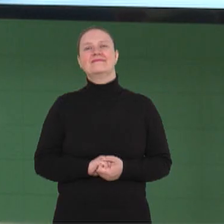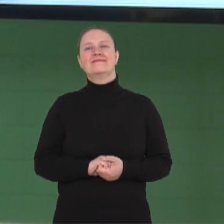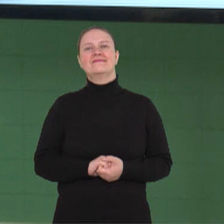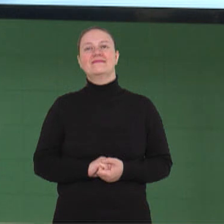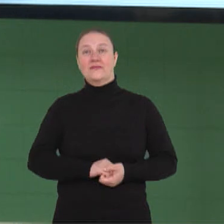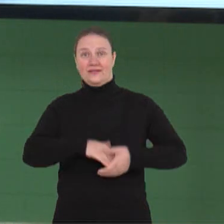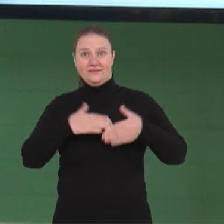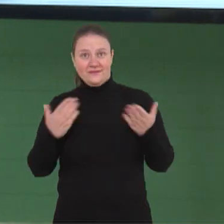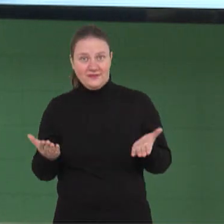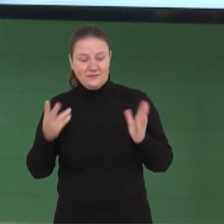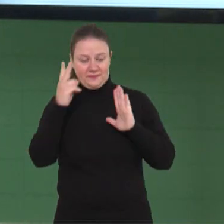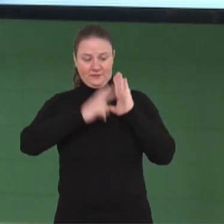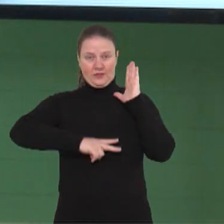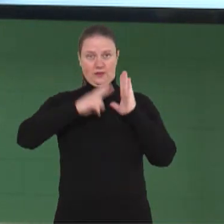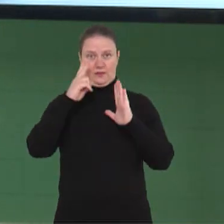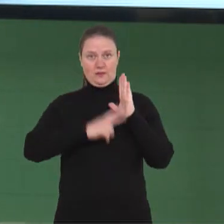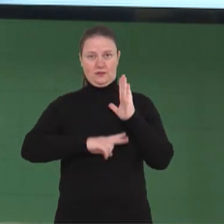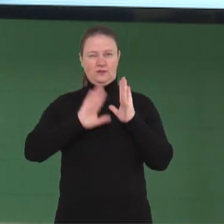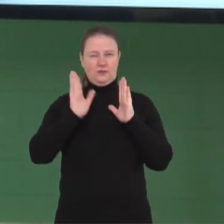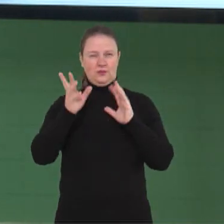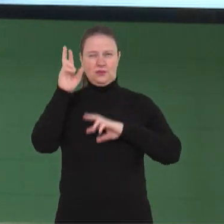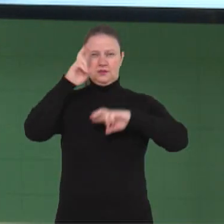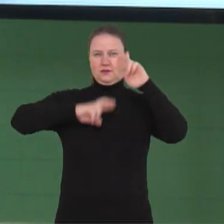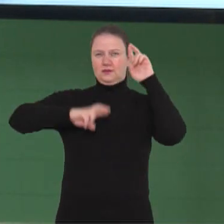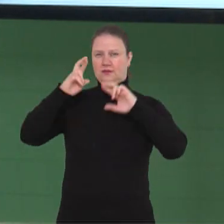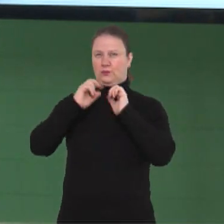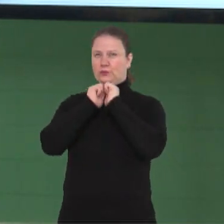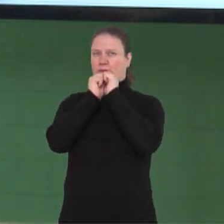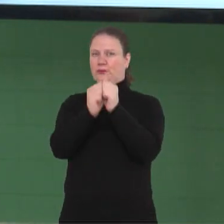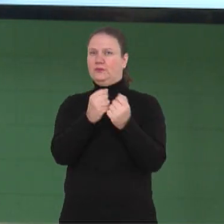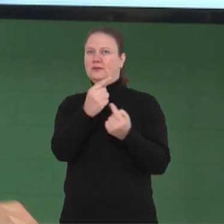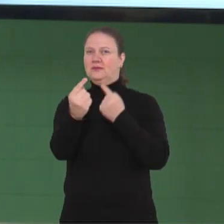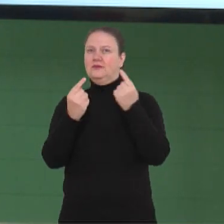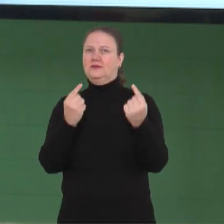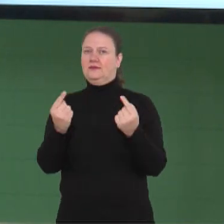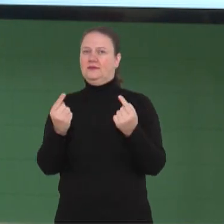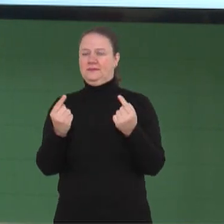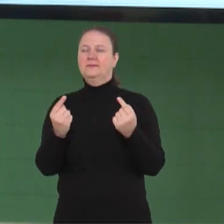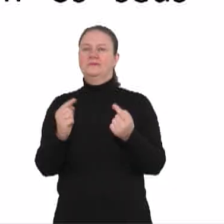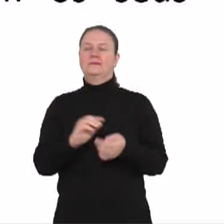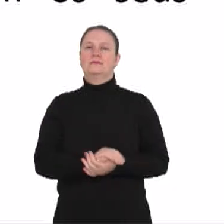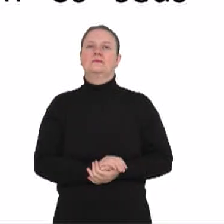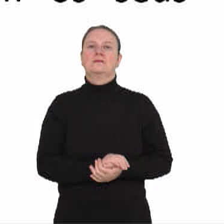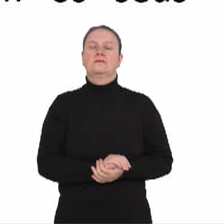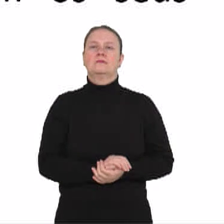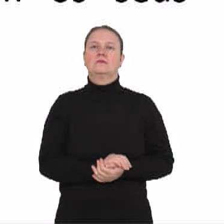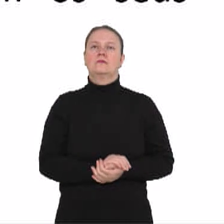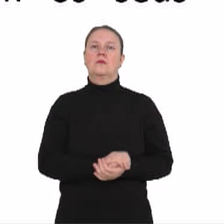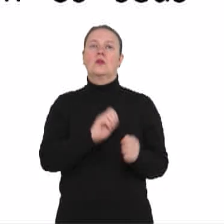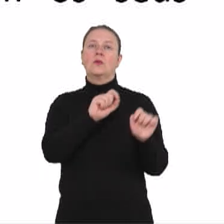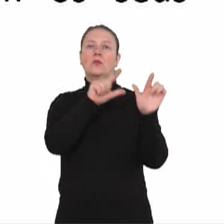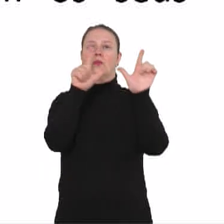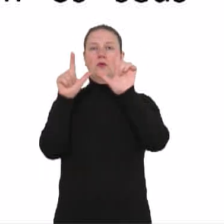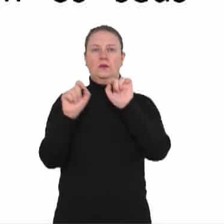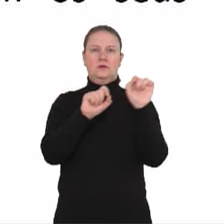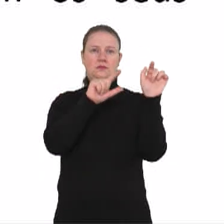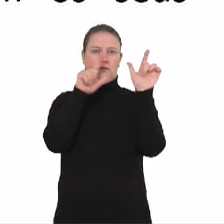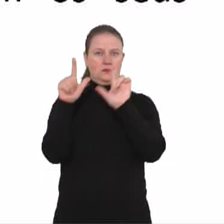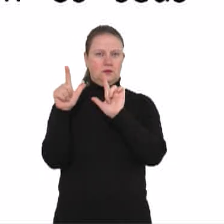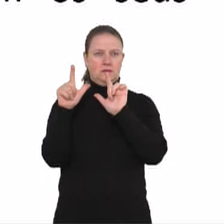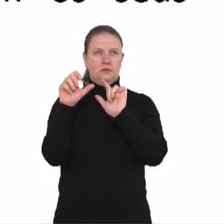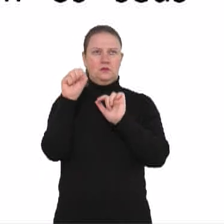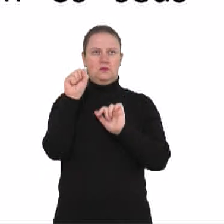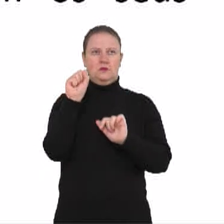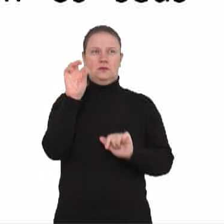Vamos ler e já vou fazendo a análise com você, que você já fez aí também. A série de televisão americana